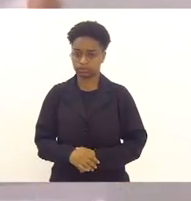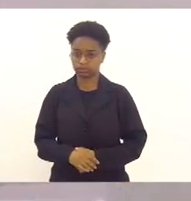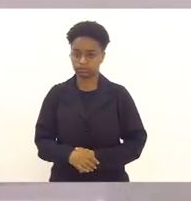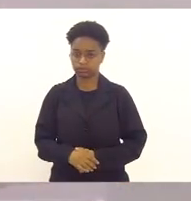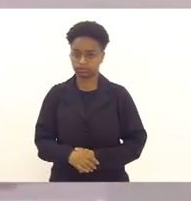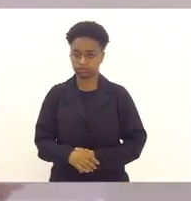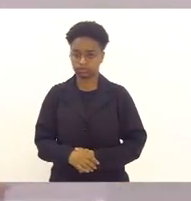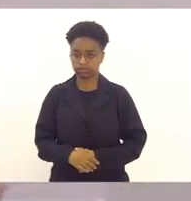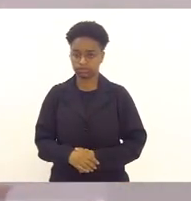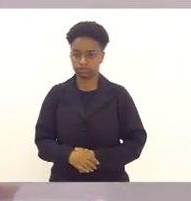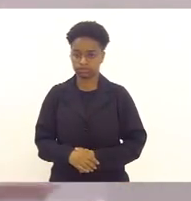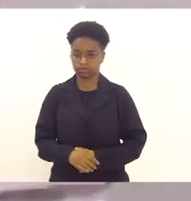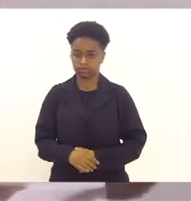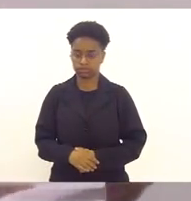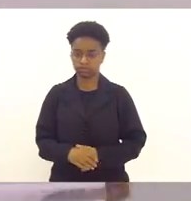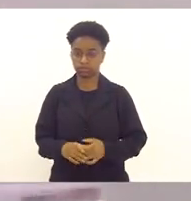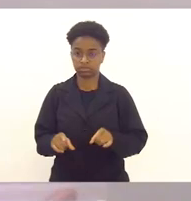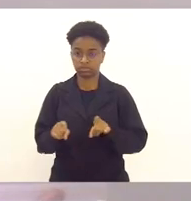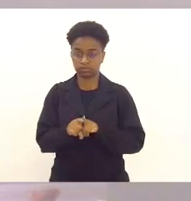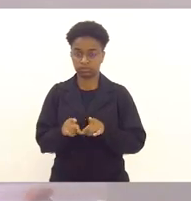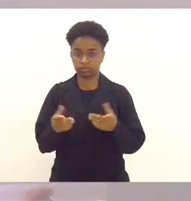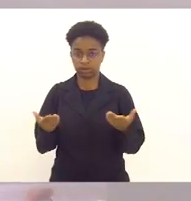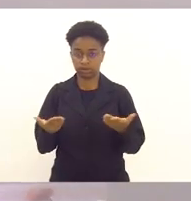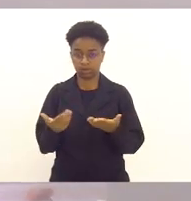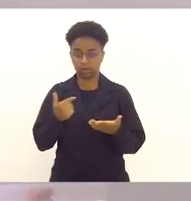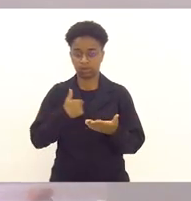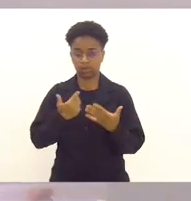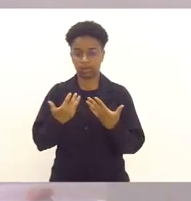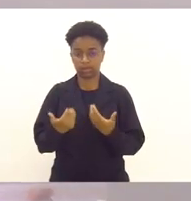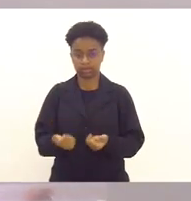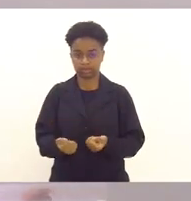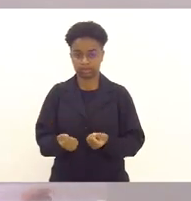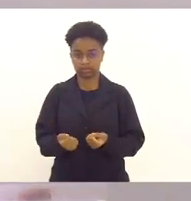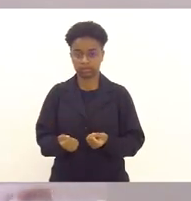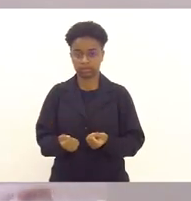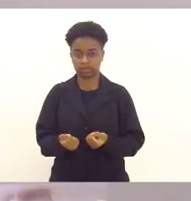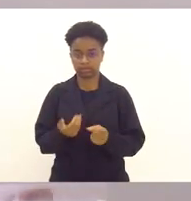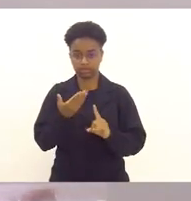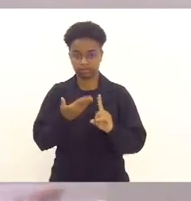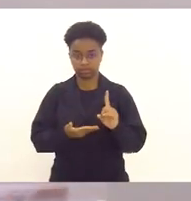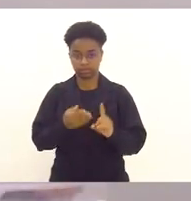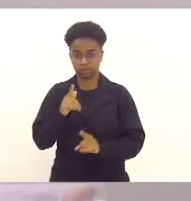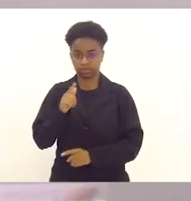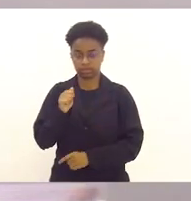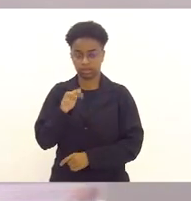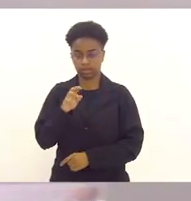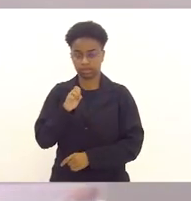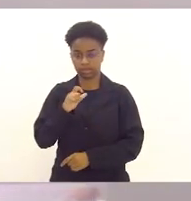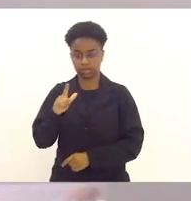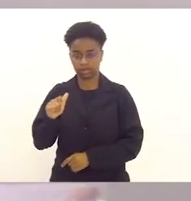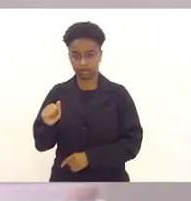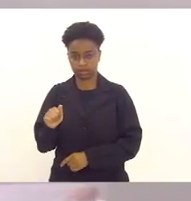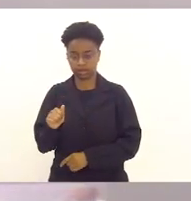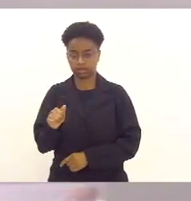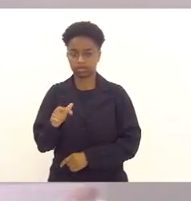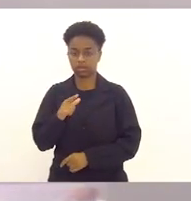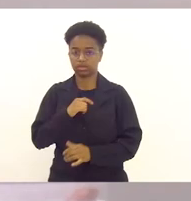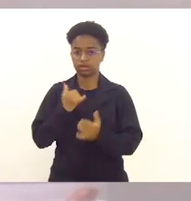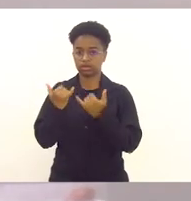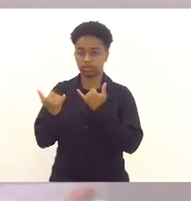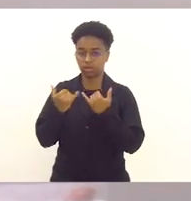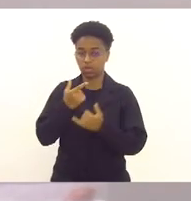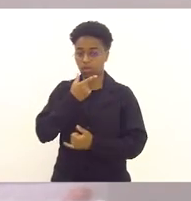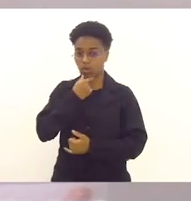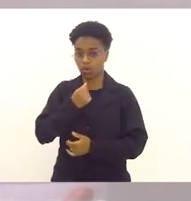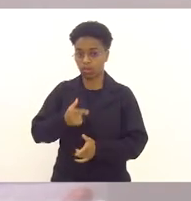acabei de receber aqui doutora Gabriela uma notícia de que um homem